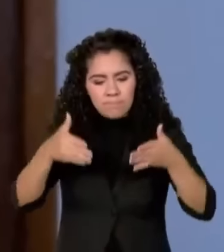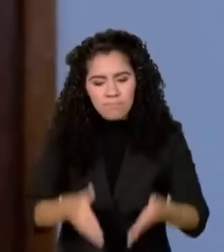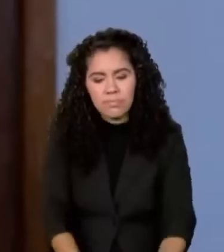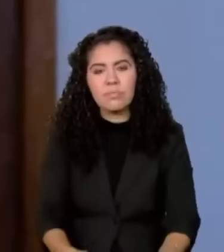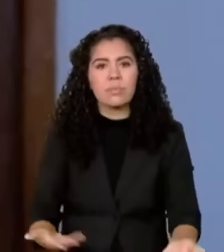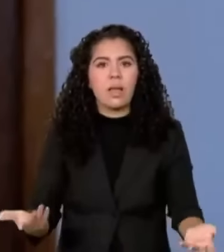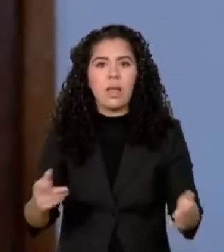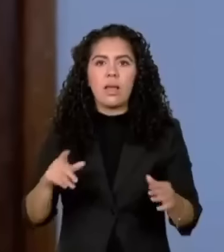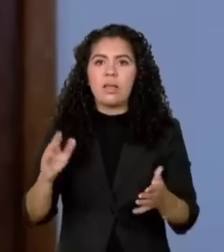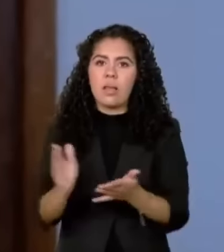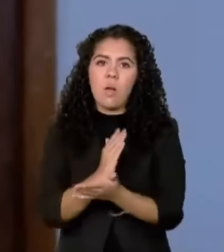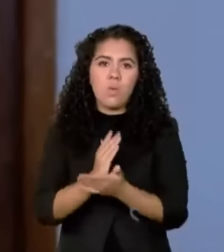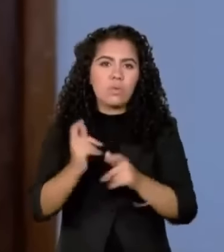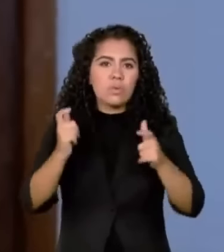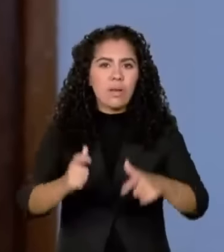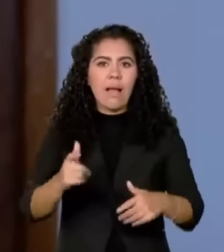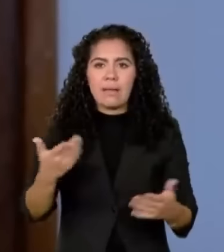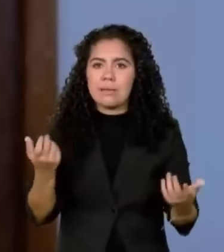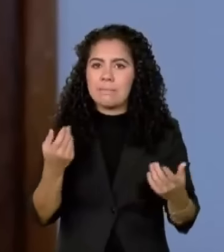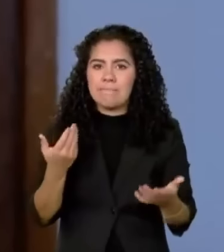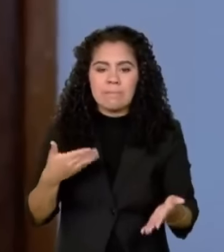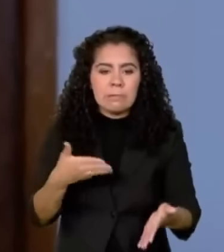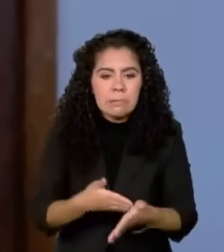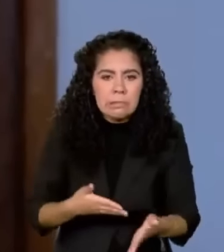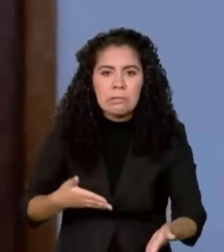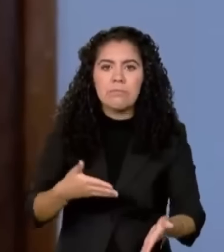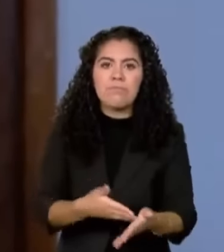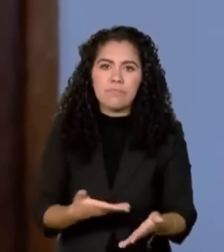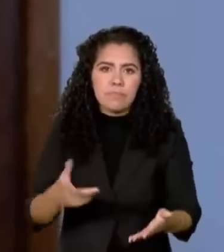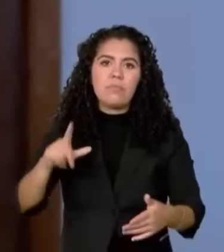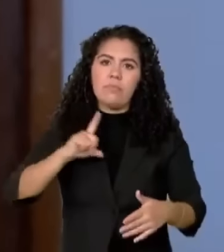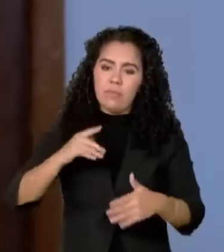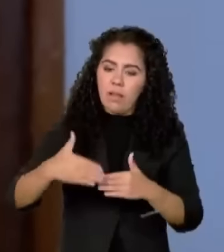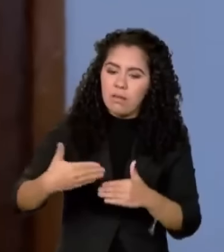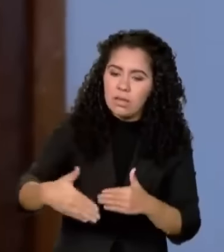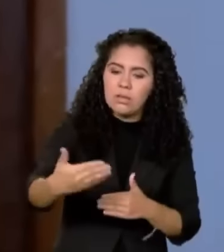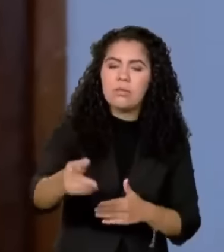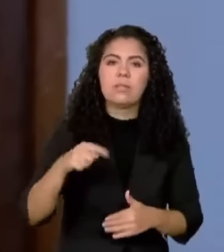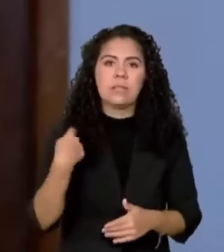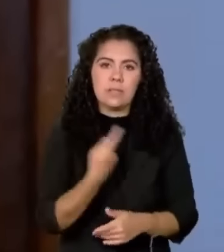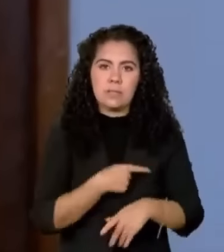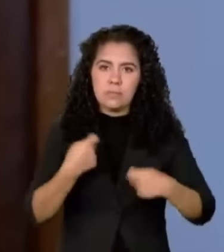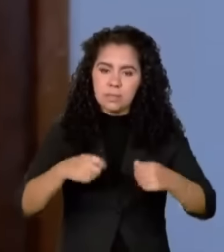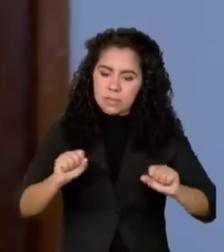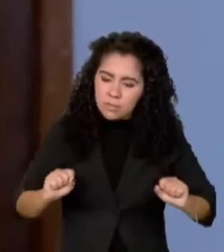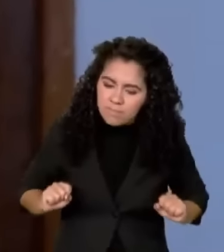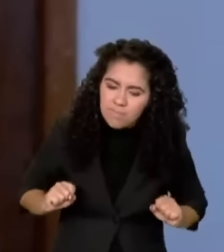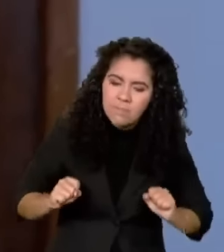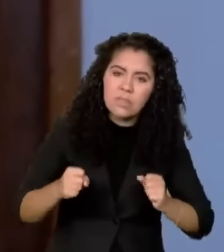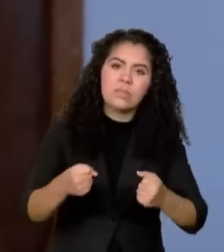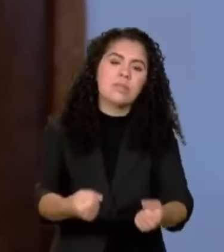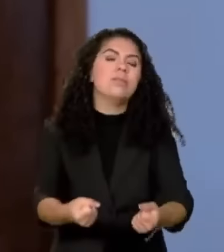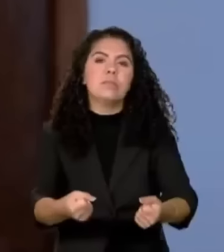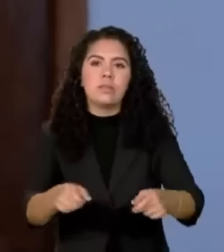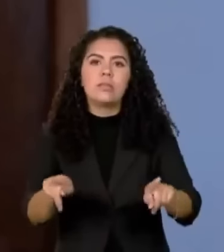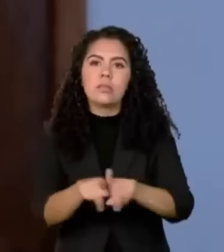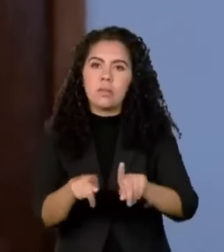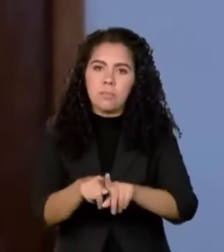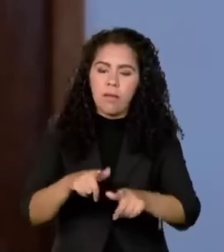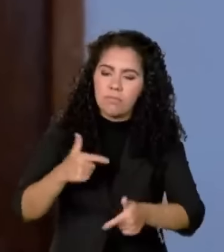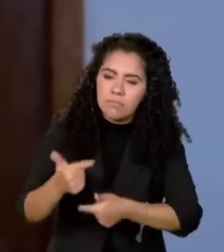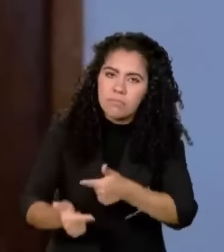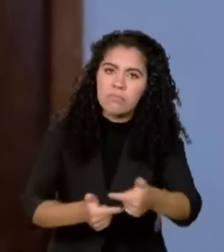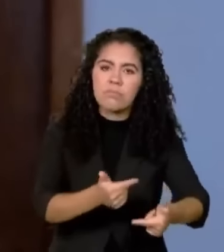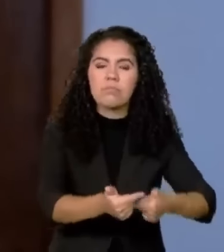estão inacessíveis. Então, nesses próximos dias, nós vamos ter um grande esforço aí para buscar mitigar, né, e trabalhar